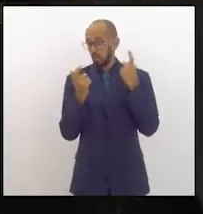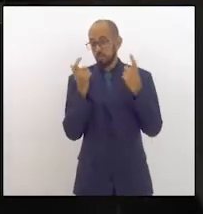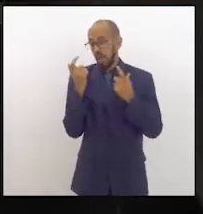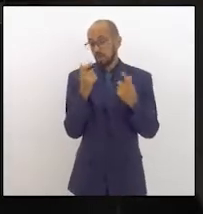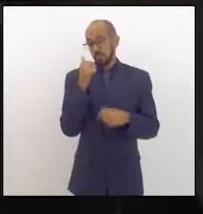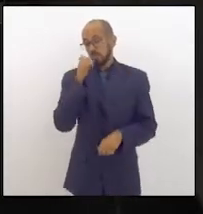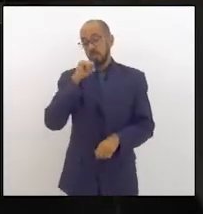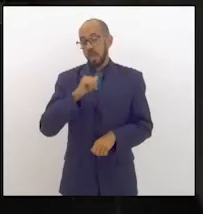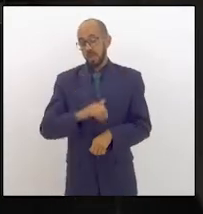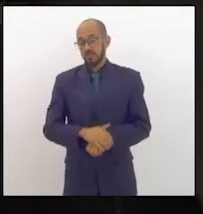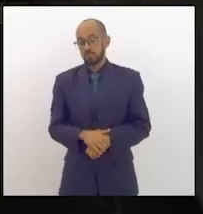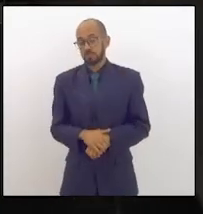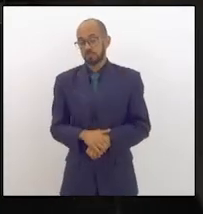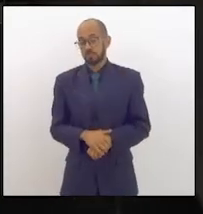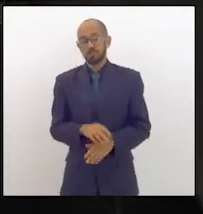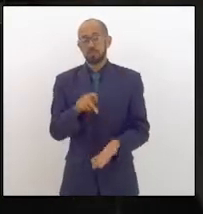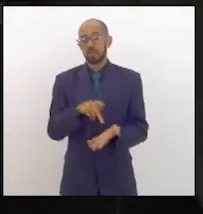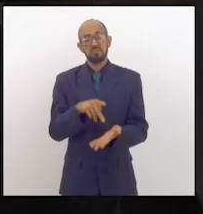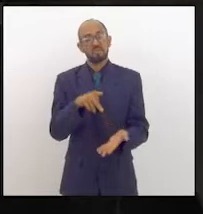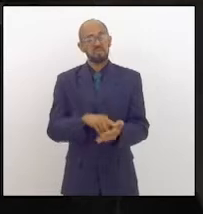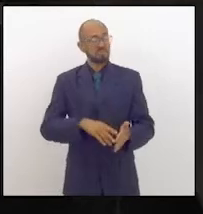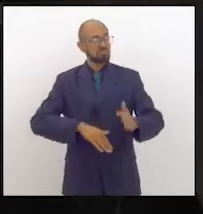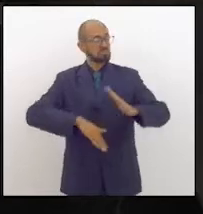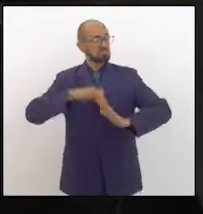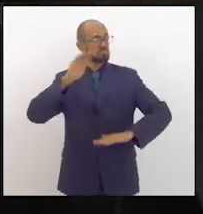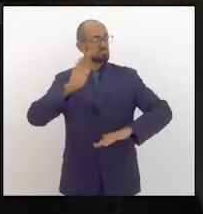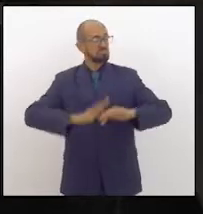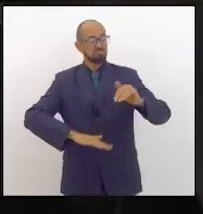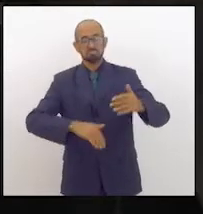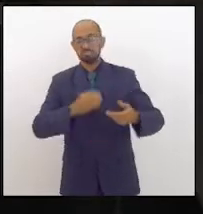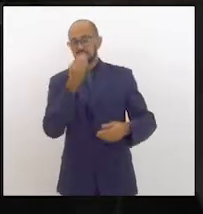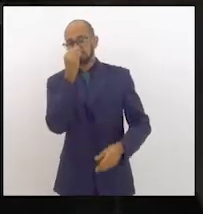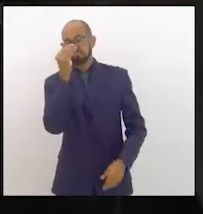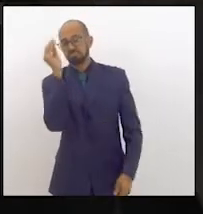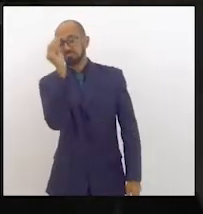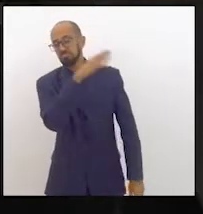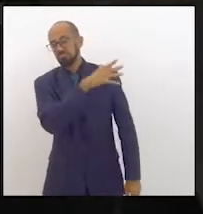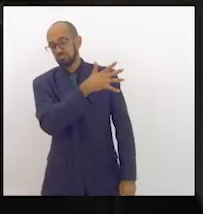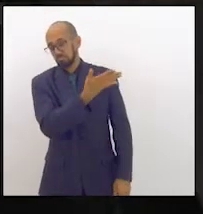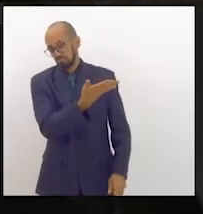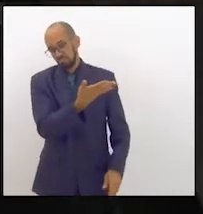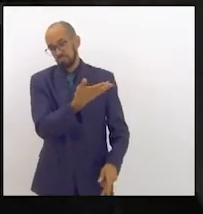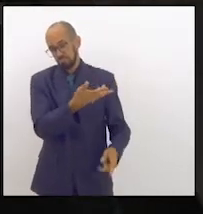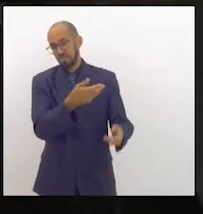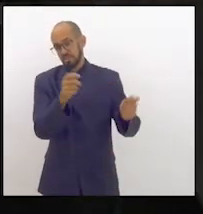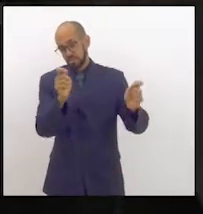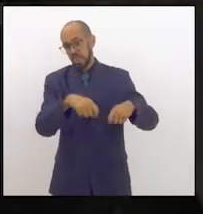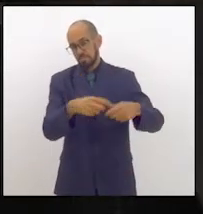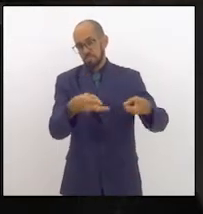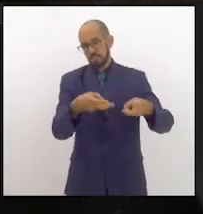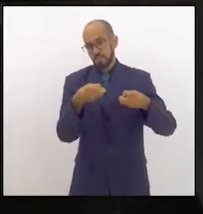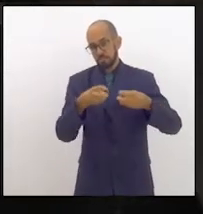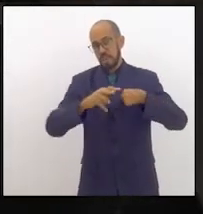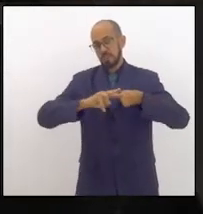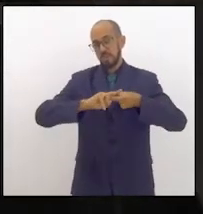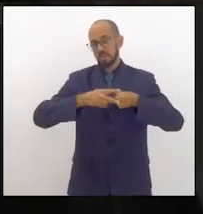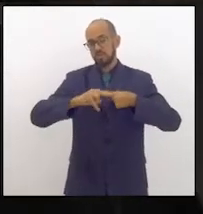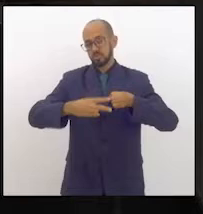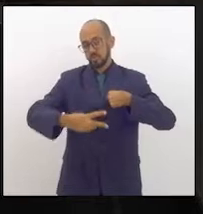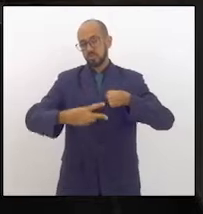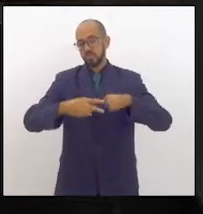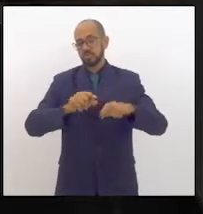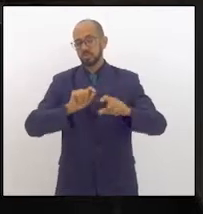mulheres na realidade não está nem aí basta veio olhar os resultados